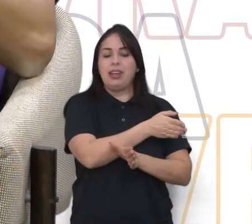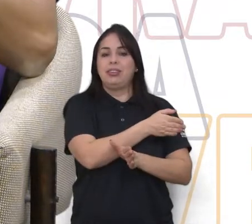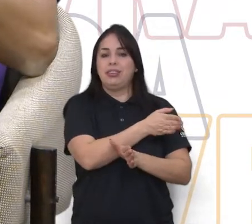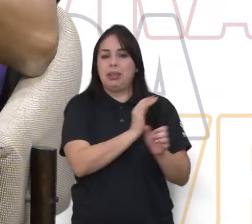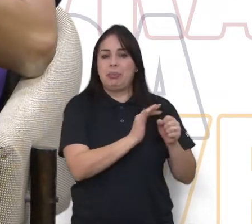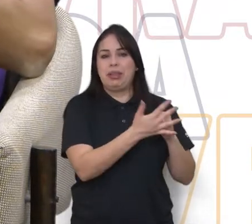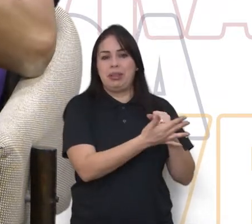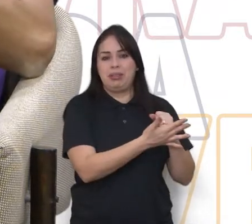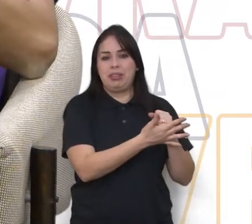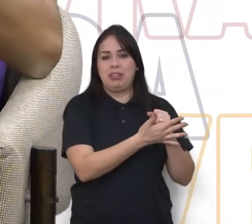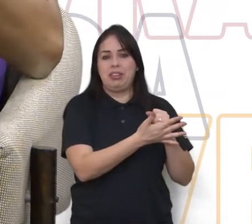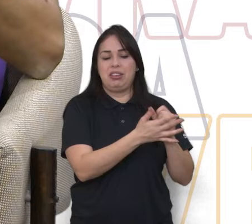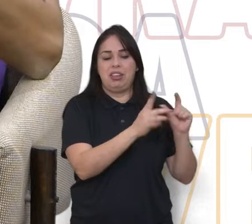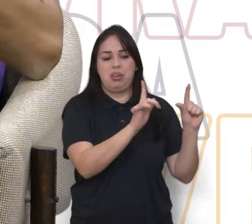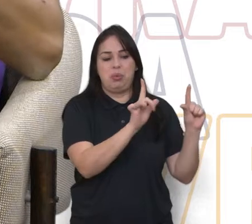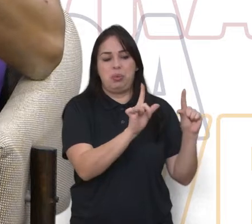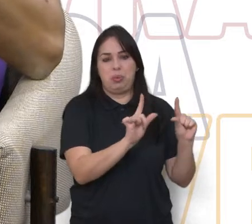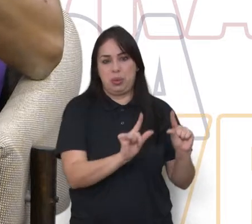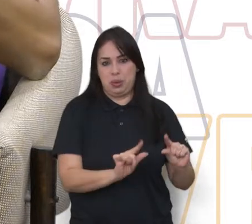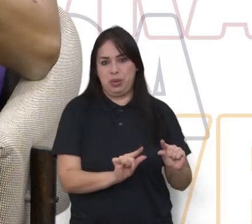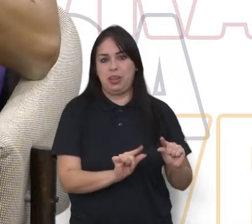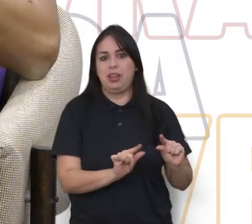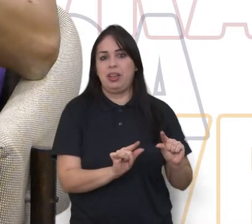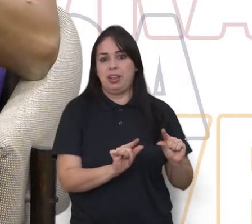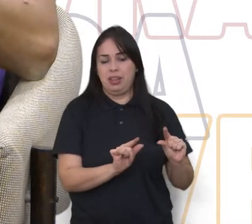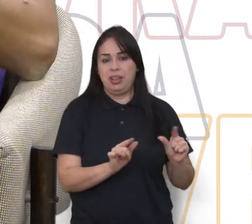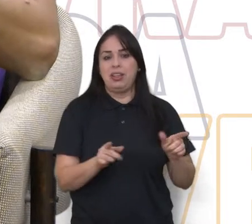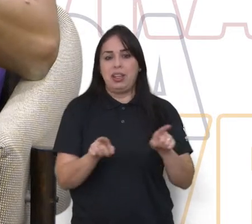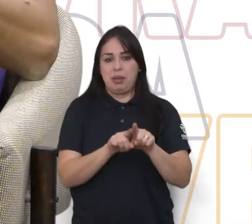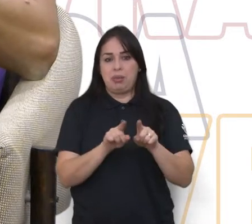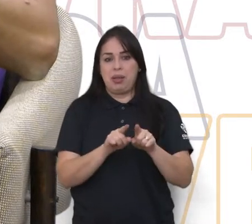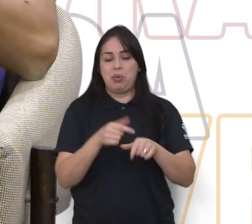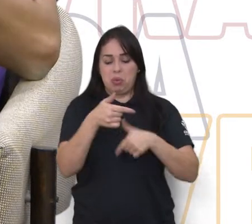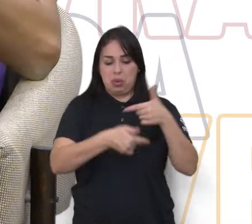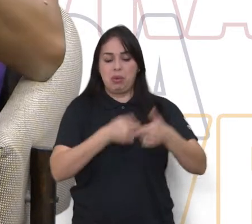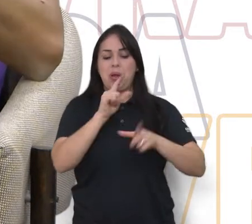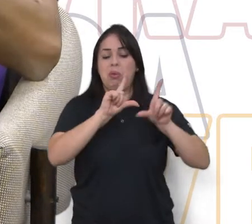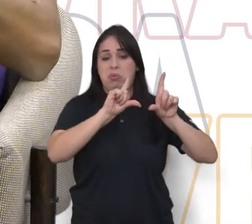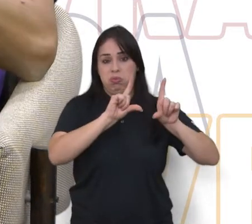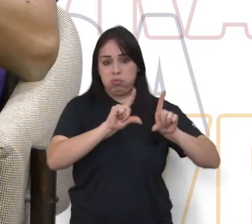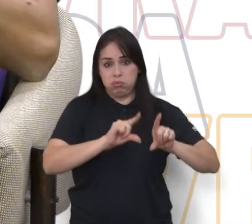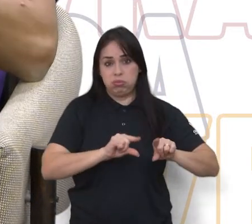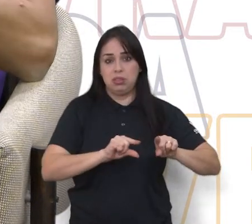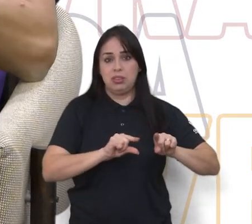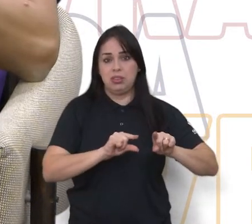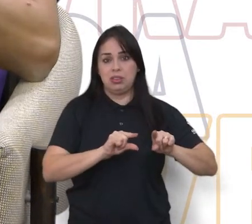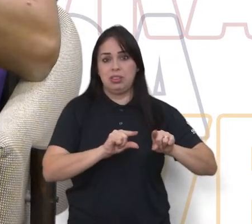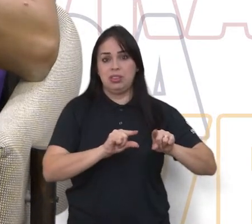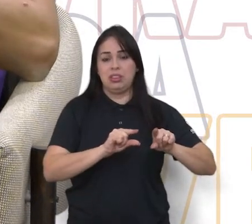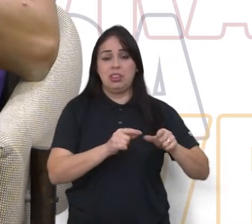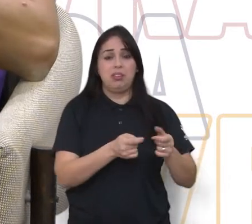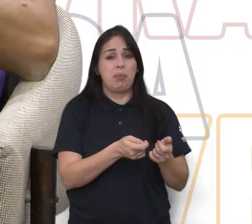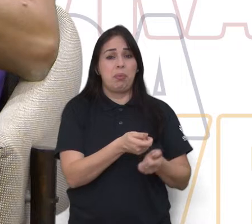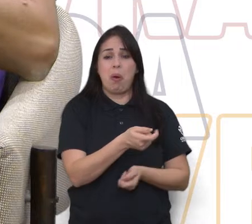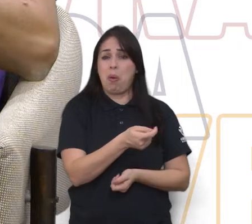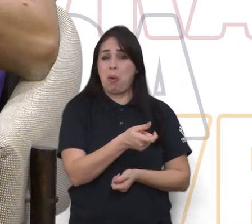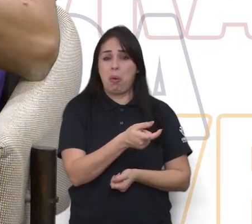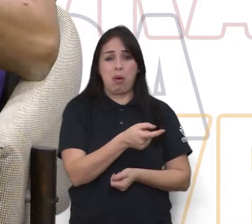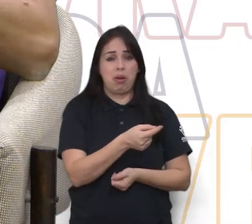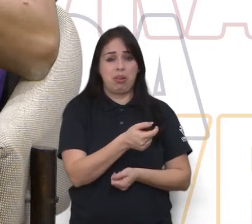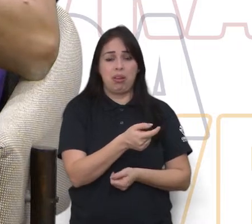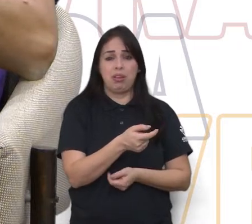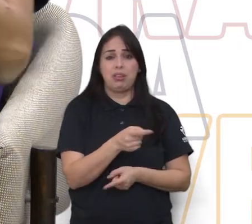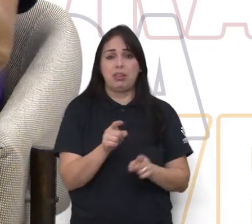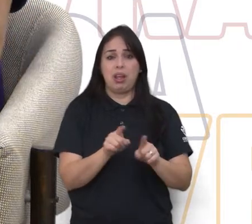uma esfriada, porque as fontes de trabalho com o projeto também ficaram muito escassas, porque o